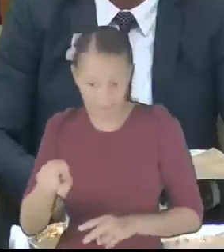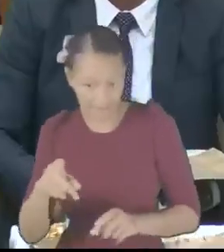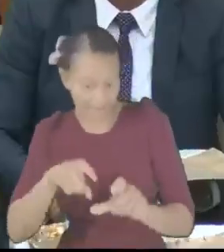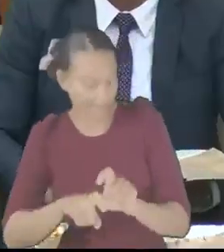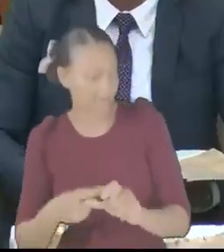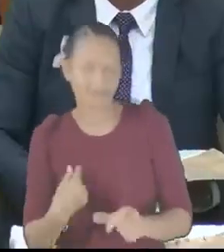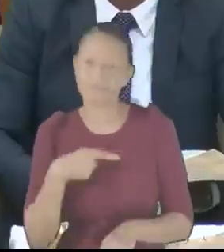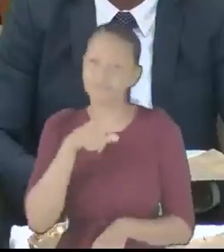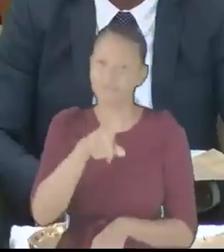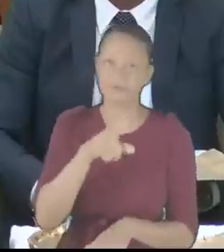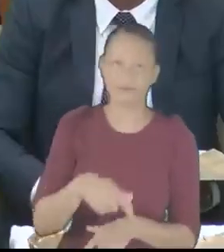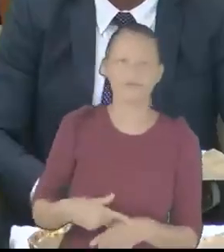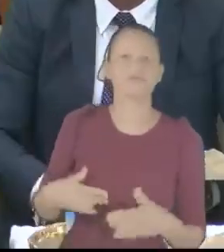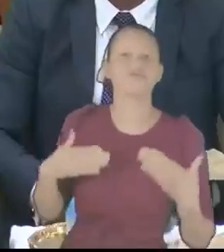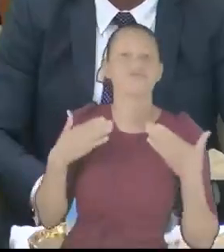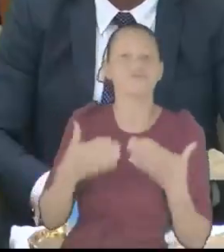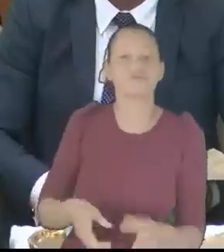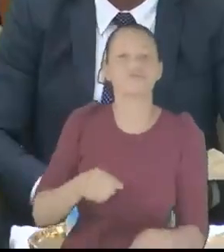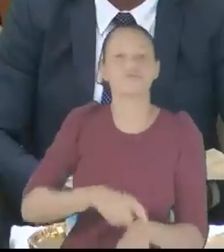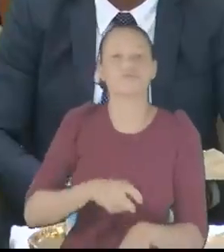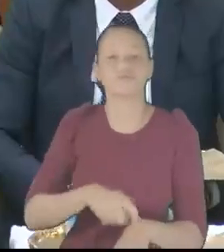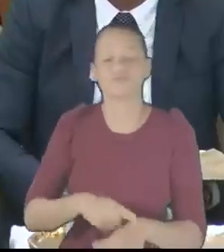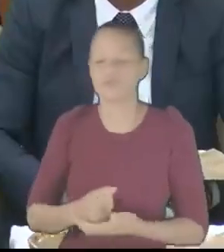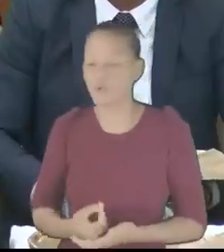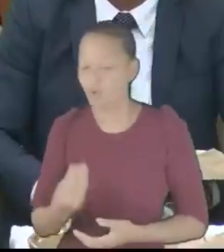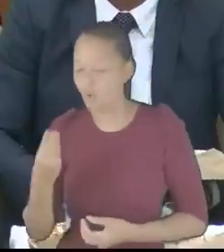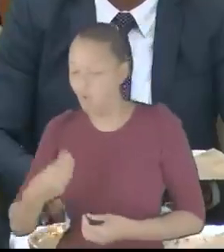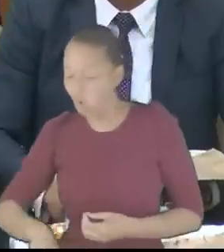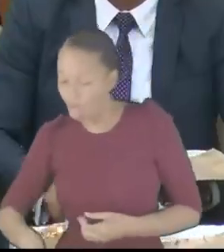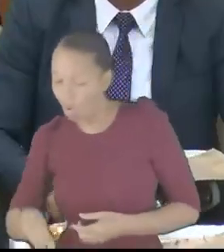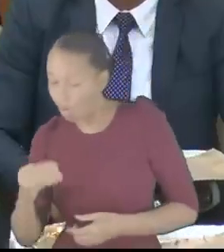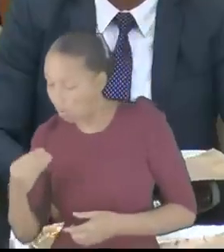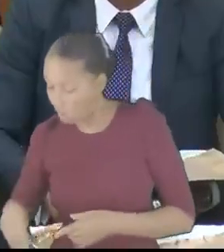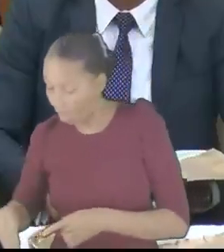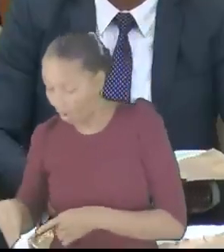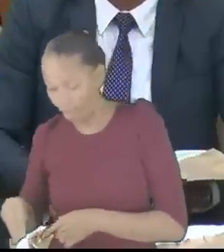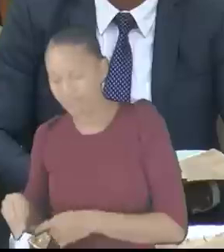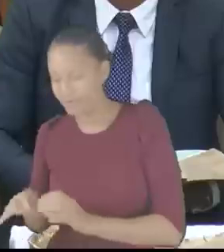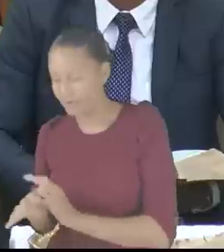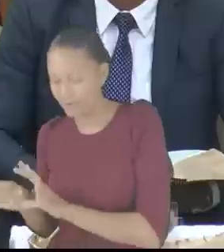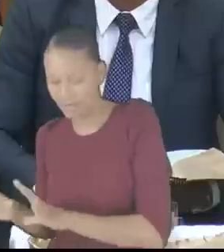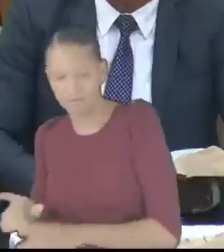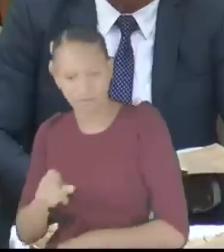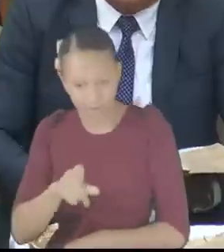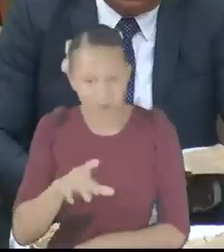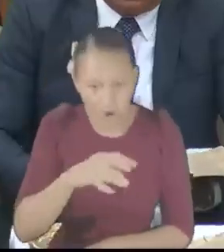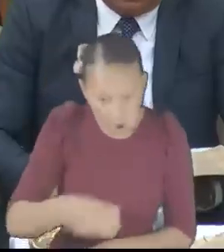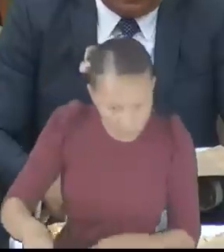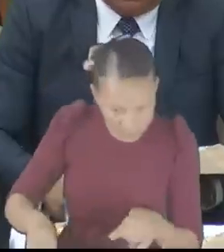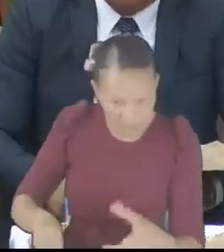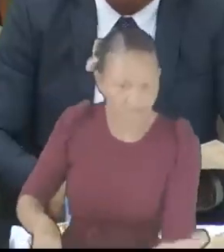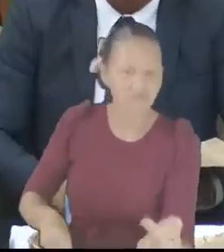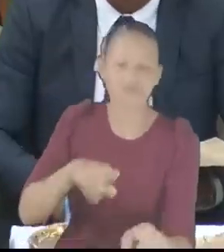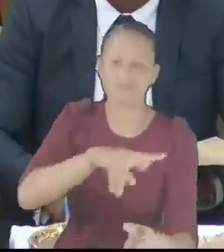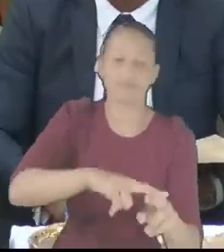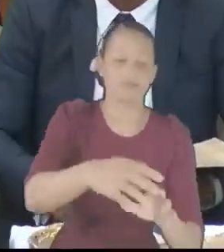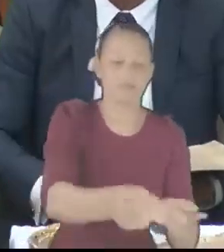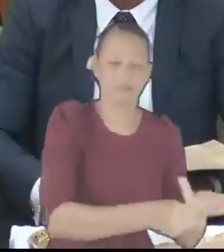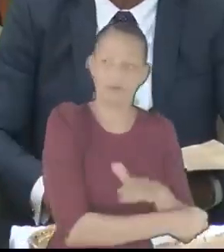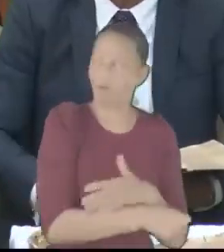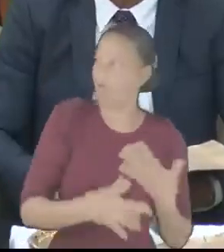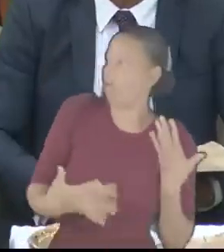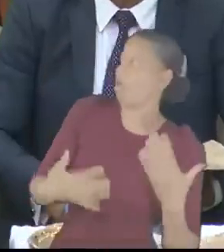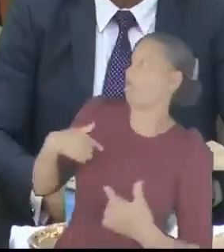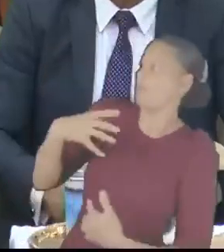glória a Deus. Chegou o tempo do ladrão ser solto e o dono do roubo ser preso. Glória a Deus, aleluia. Então, meus amados